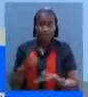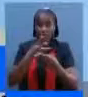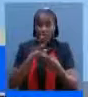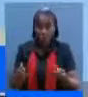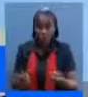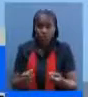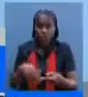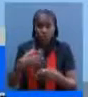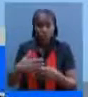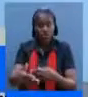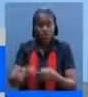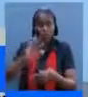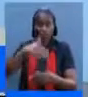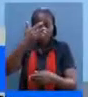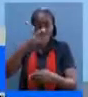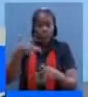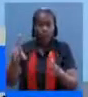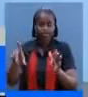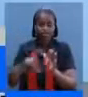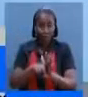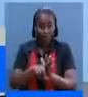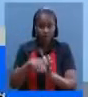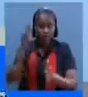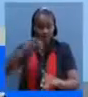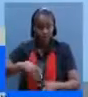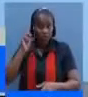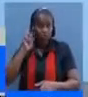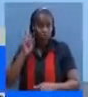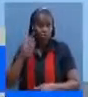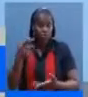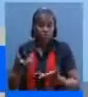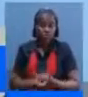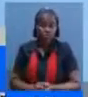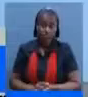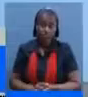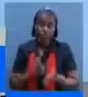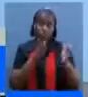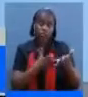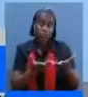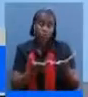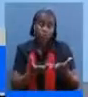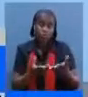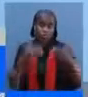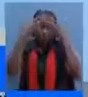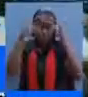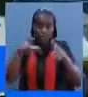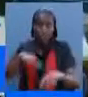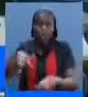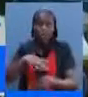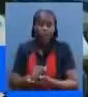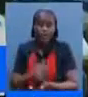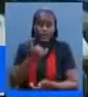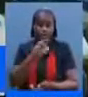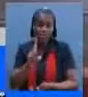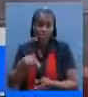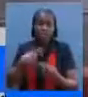concretização progressiva dos princípios constitucionais e dos direitos fundamentais alusivos à oposição democrática local. Em